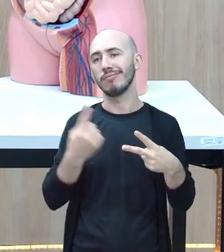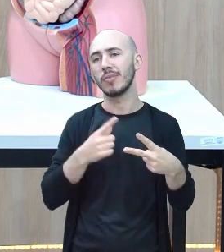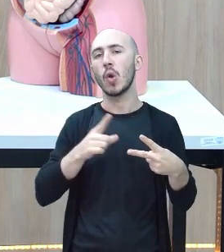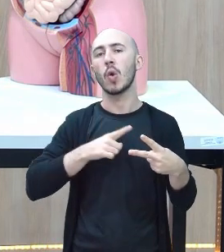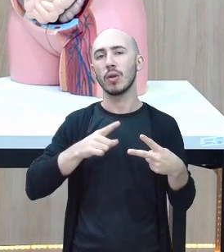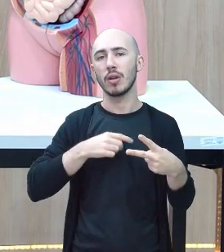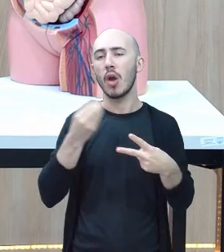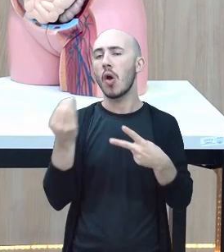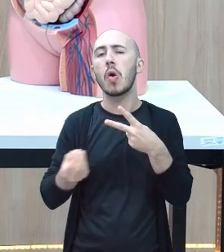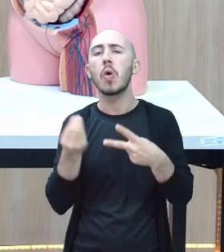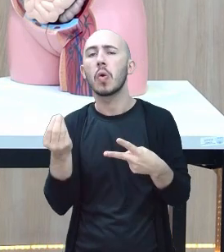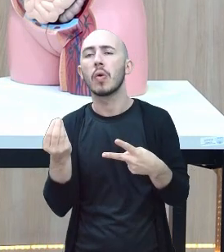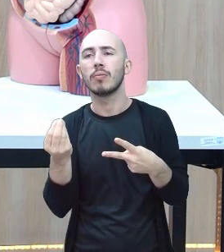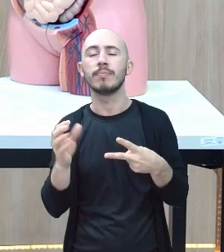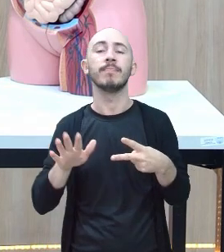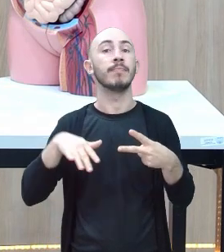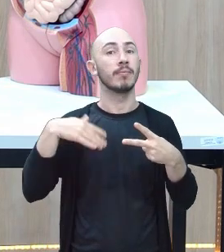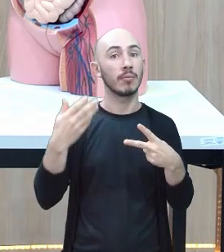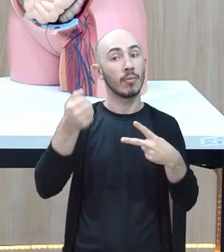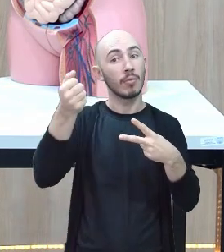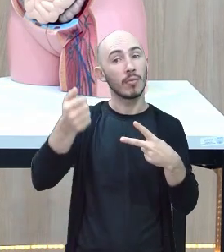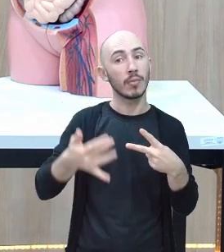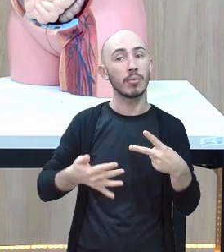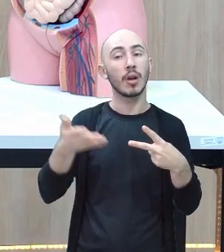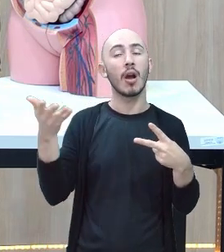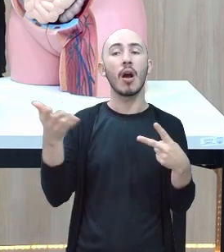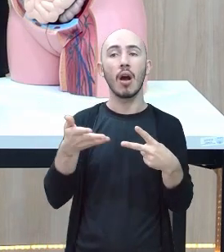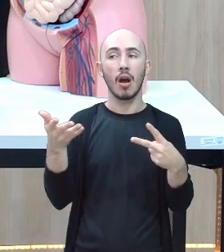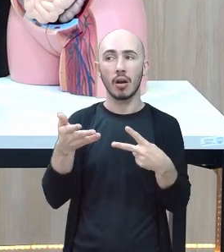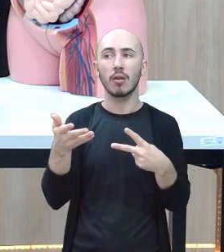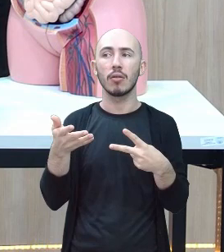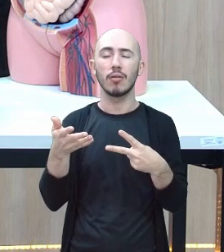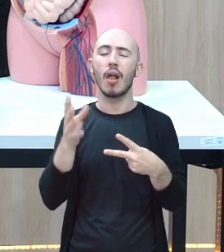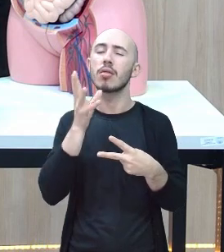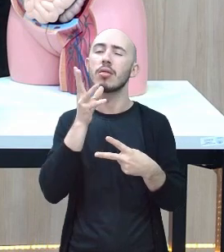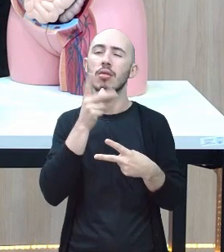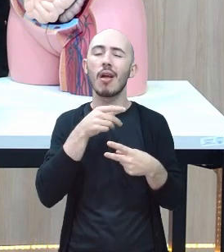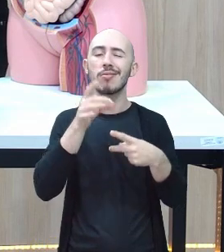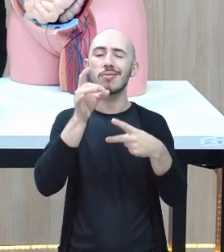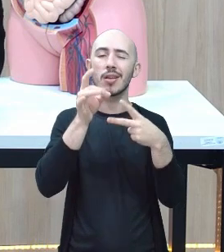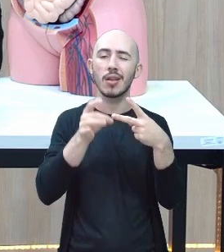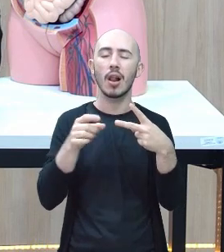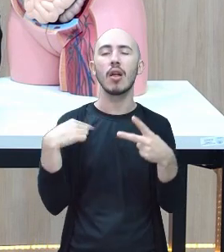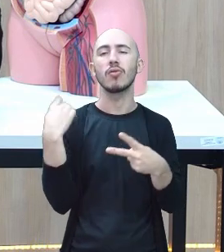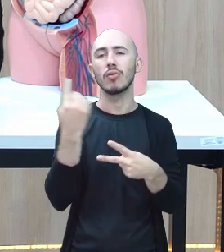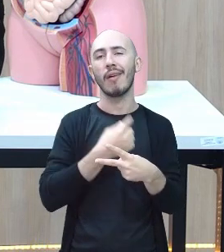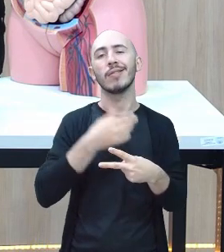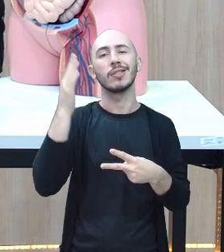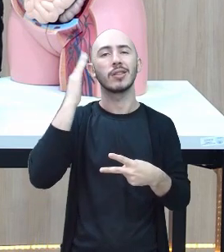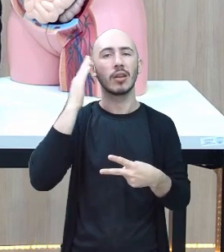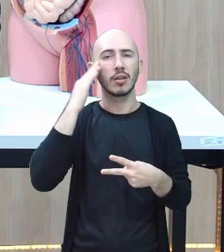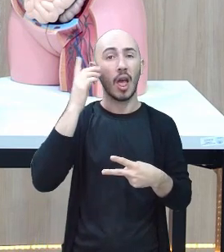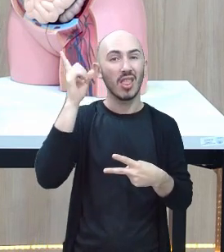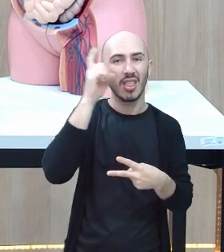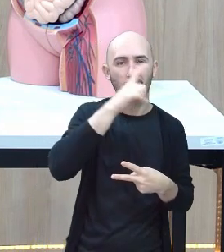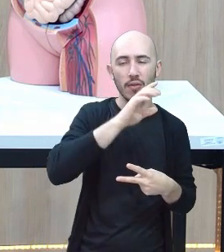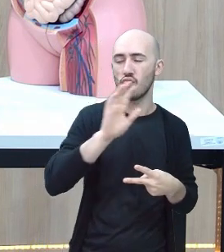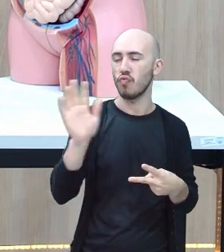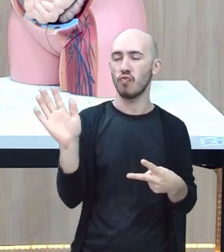epitelial glandular. Vamos ver de forma bem devagar para que a gente possa entender. Não é